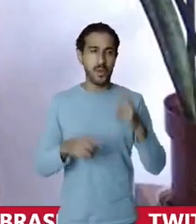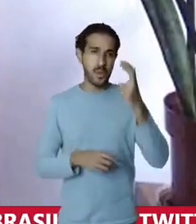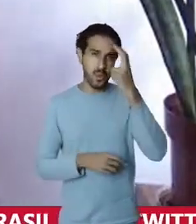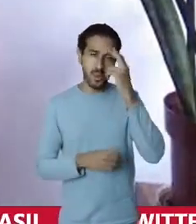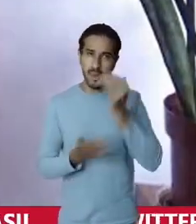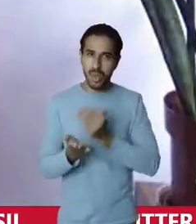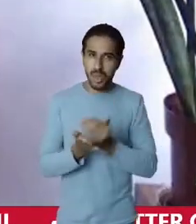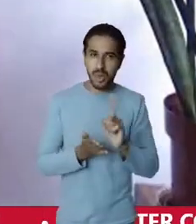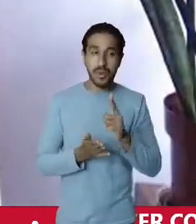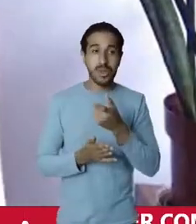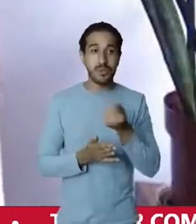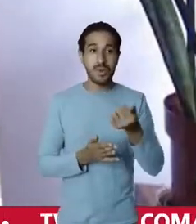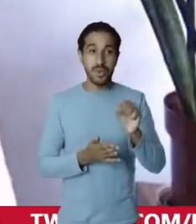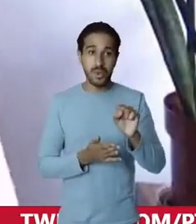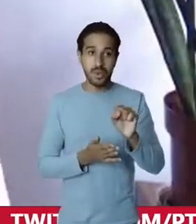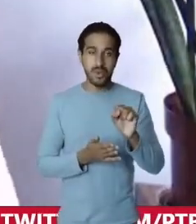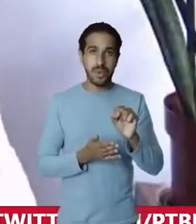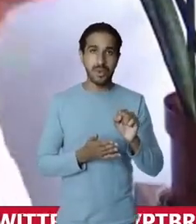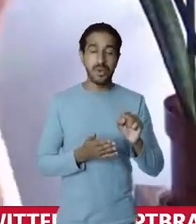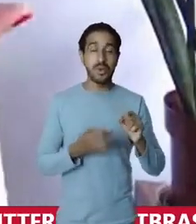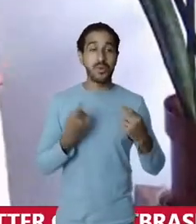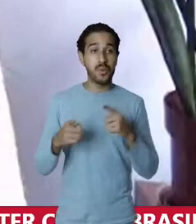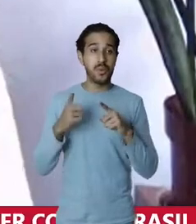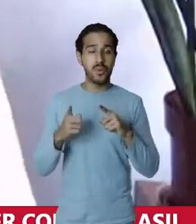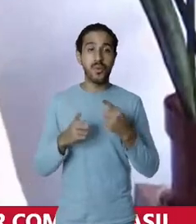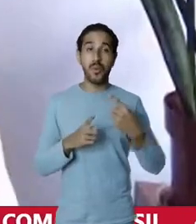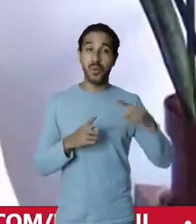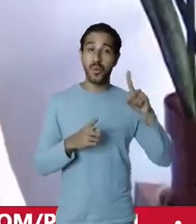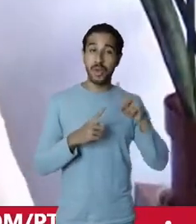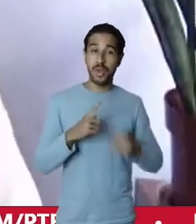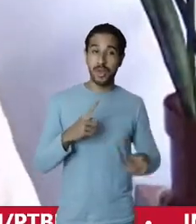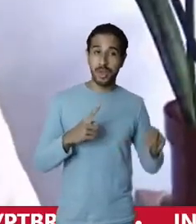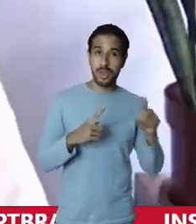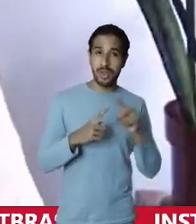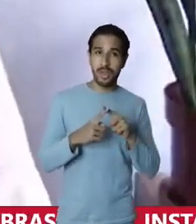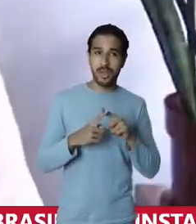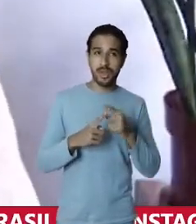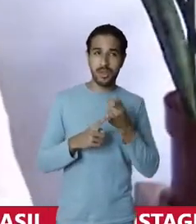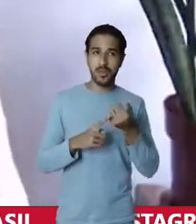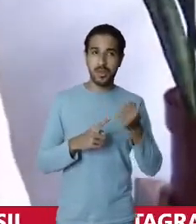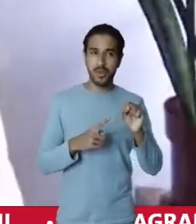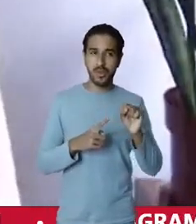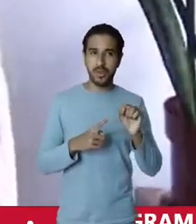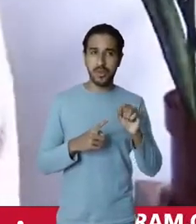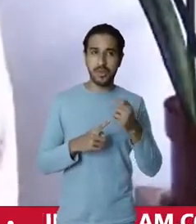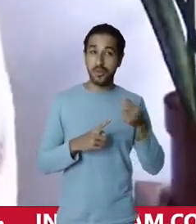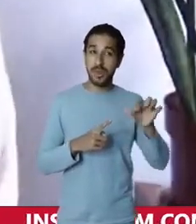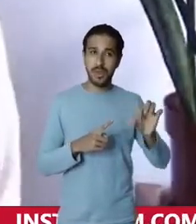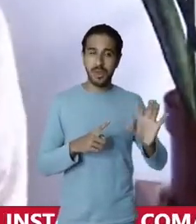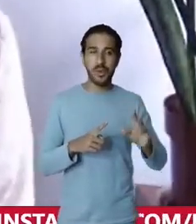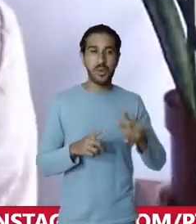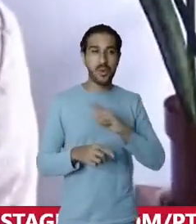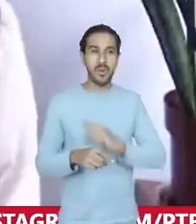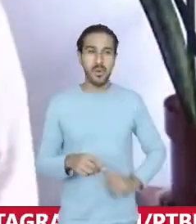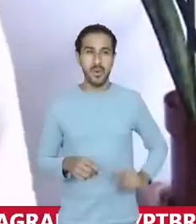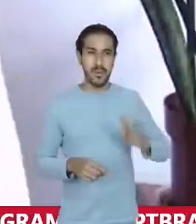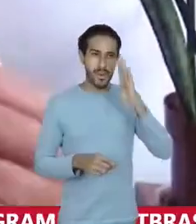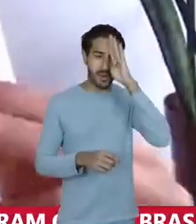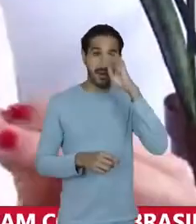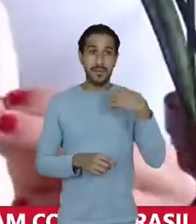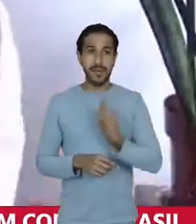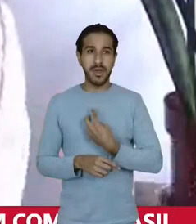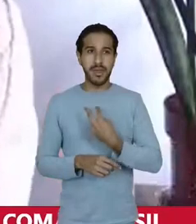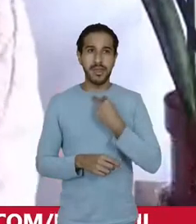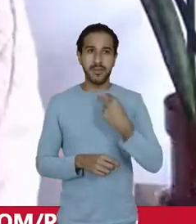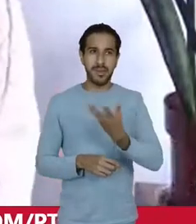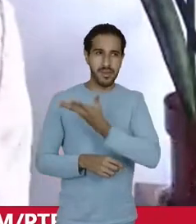eles não começam em 18, né? Os ataques desse último ciclo, eles começam... 2018, não, perdão, 2019, com o governo Bolsonaro. A gente